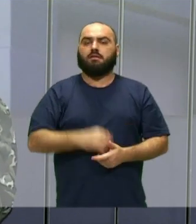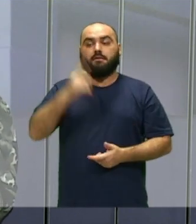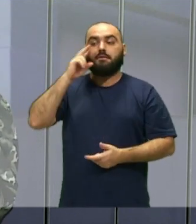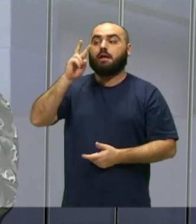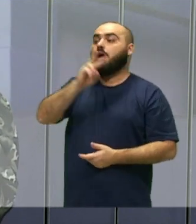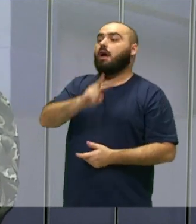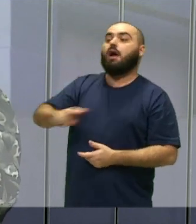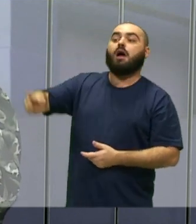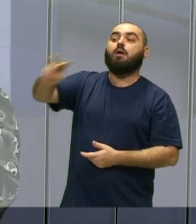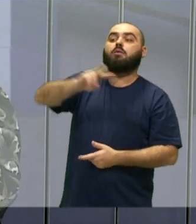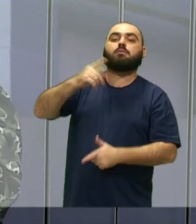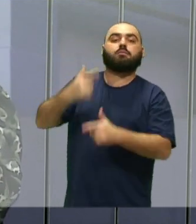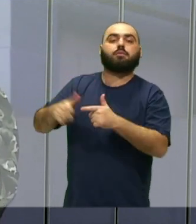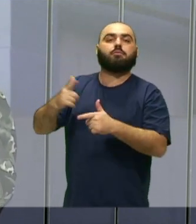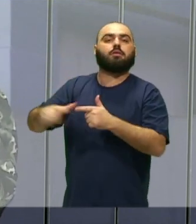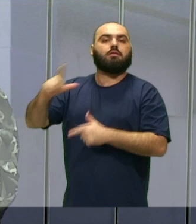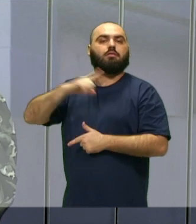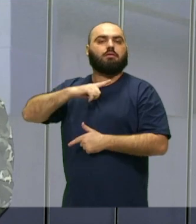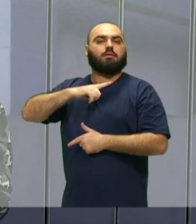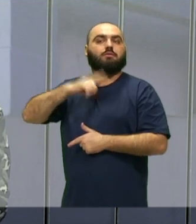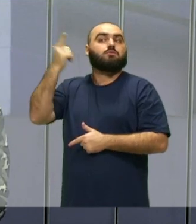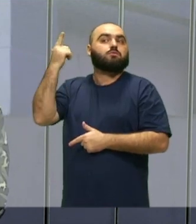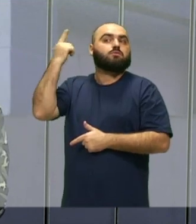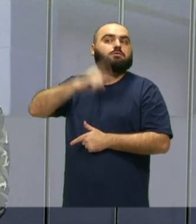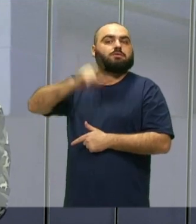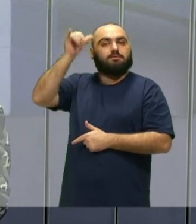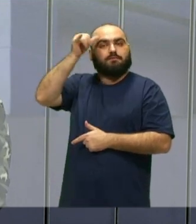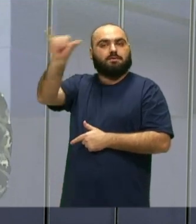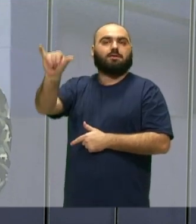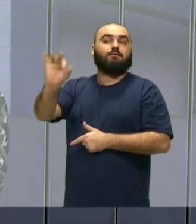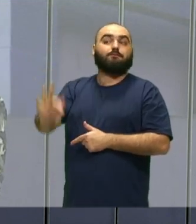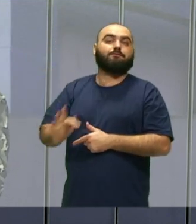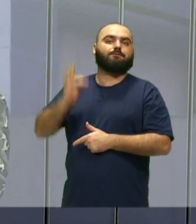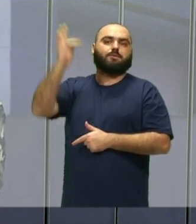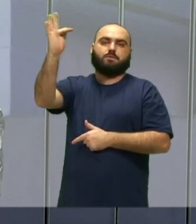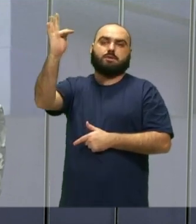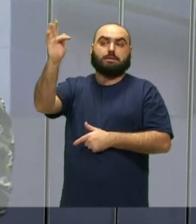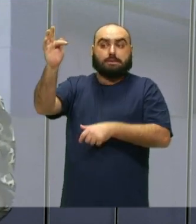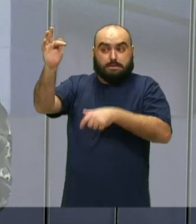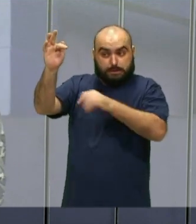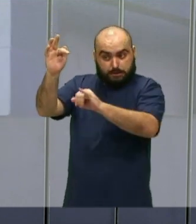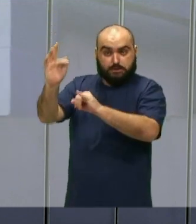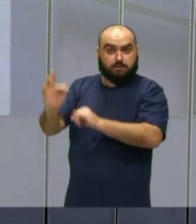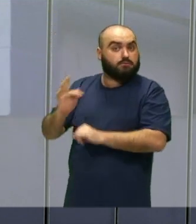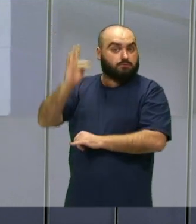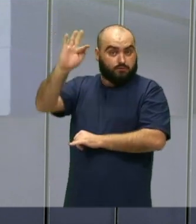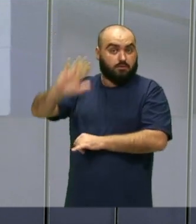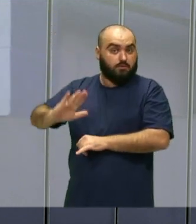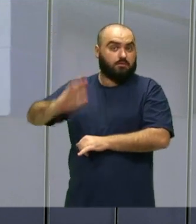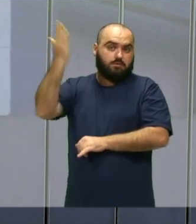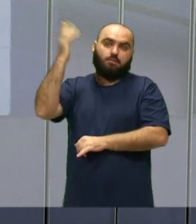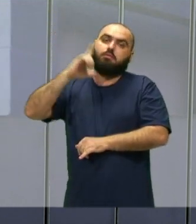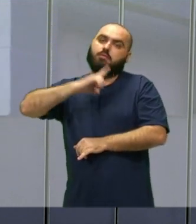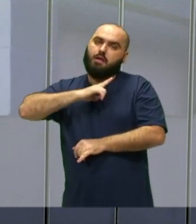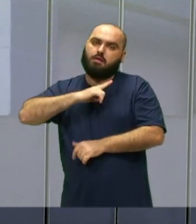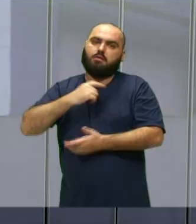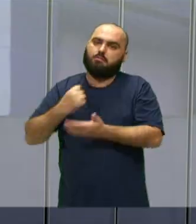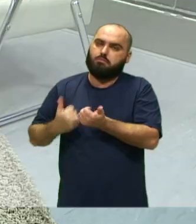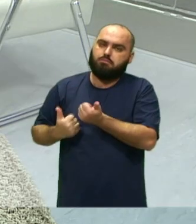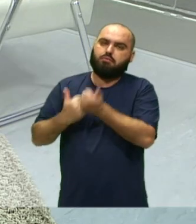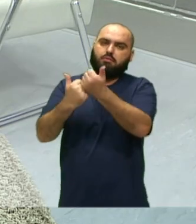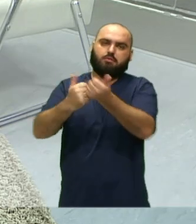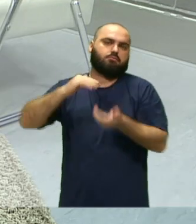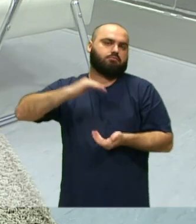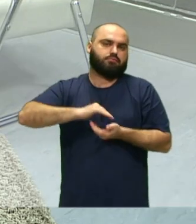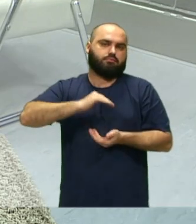risco e conseguir trabalhar para que isso não aconteça. E, caso aconteça, lógico, né, nós também temos todo o apoio da Defesa